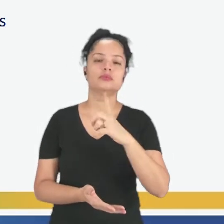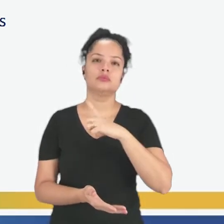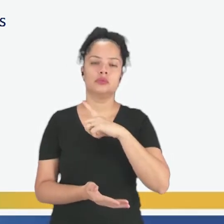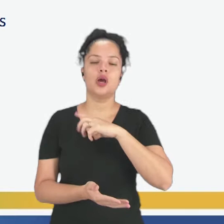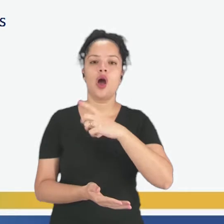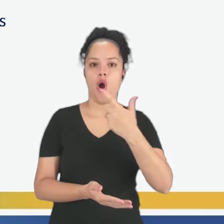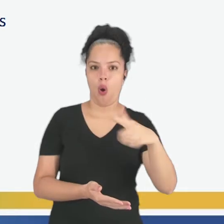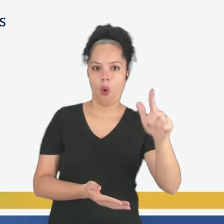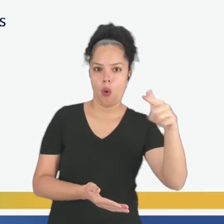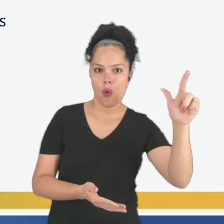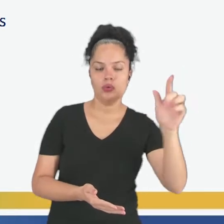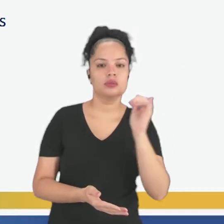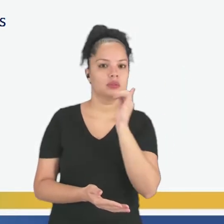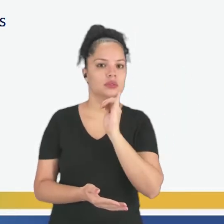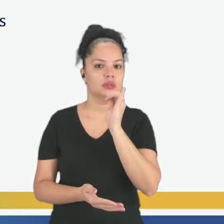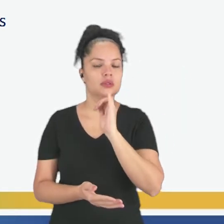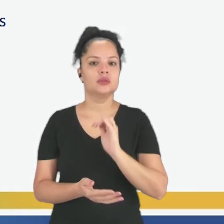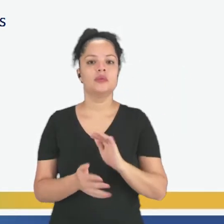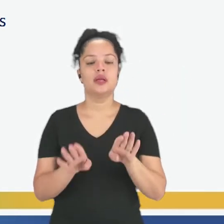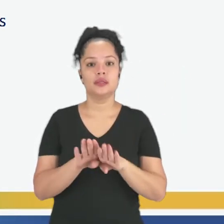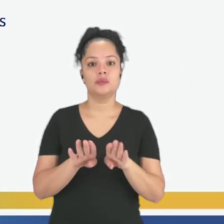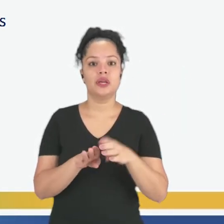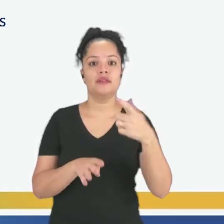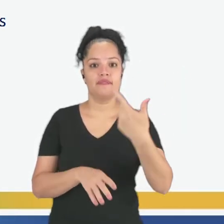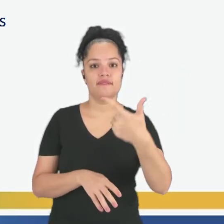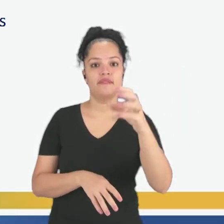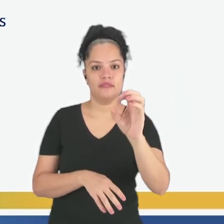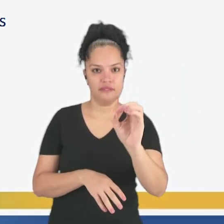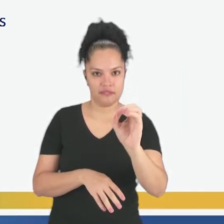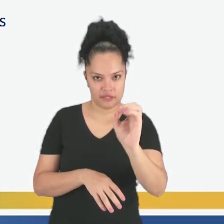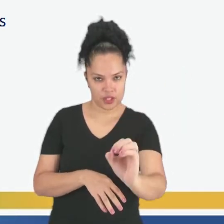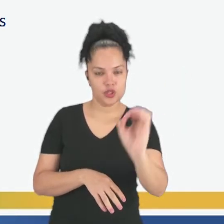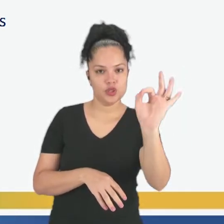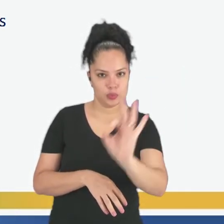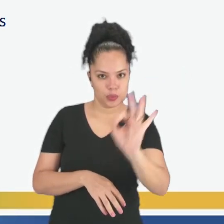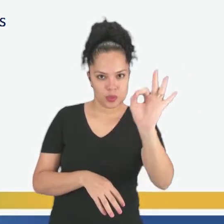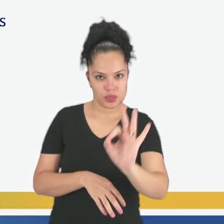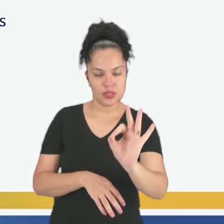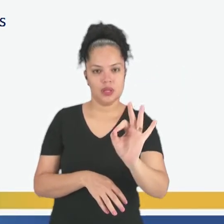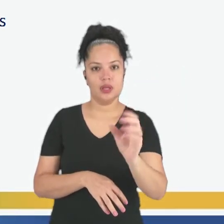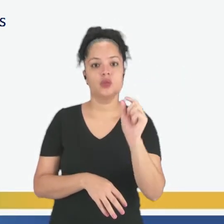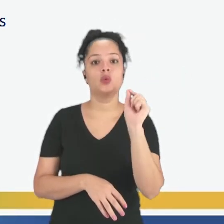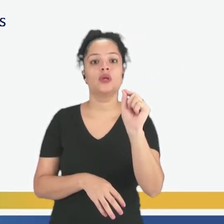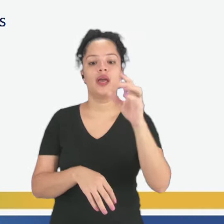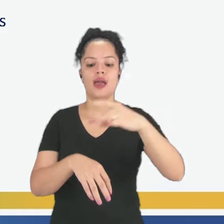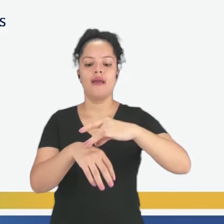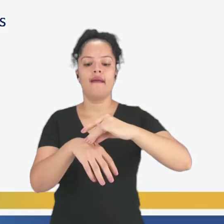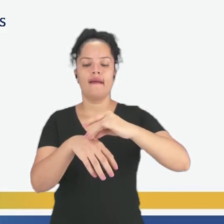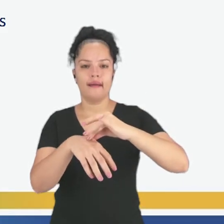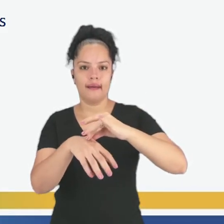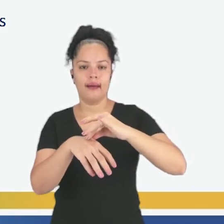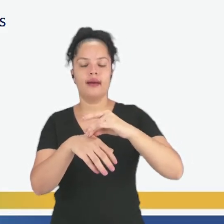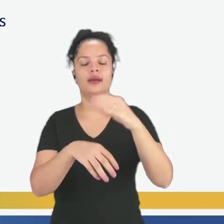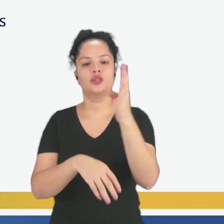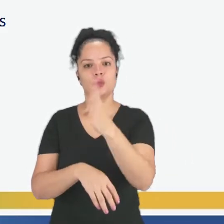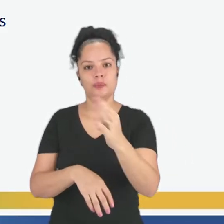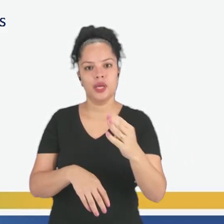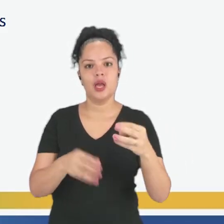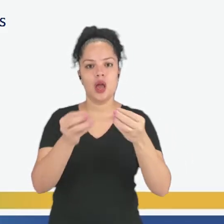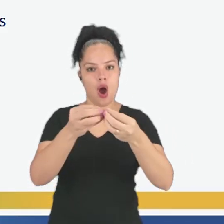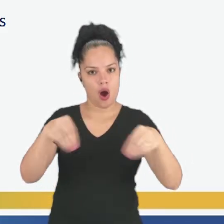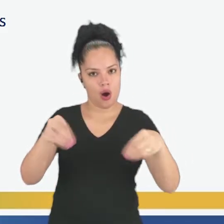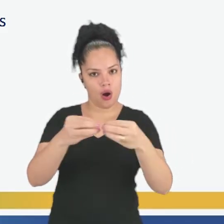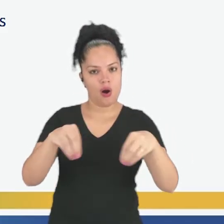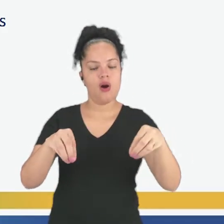outros. 20% da nossa alimentação diária é representada pela parte de carne, peixes e ovos,